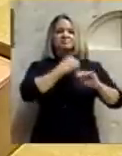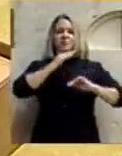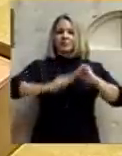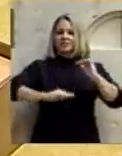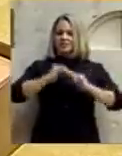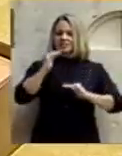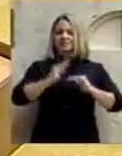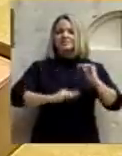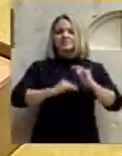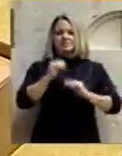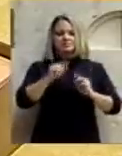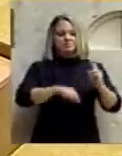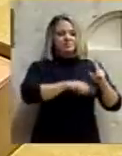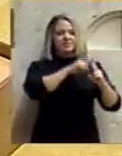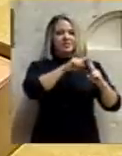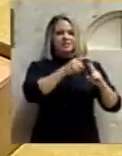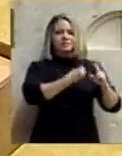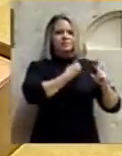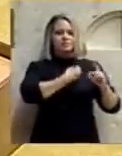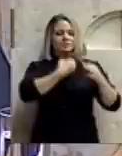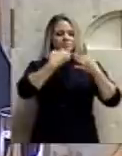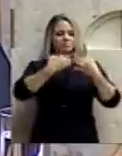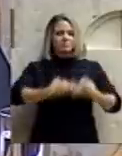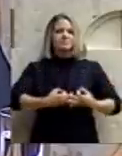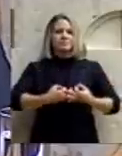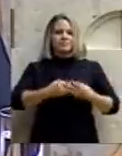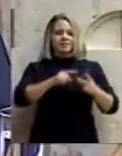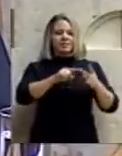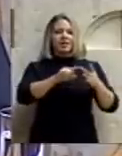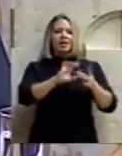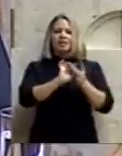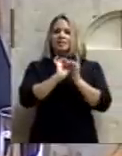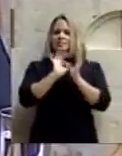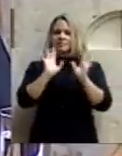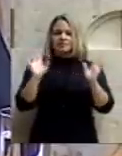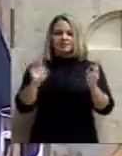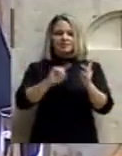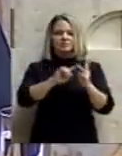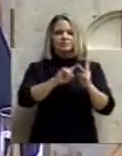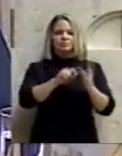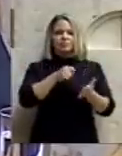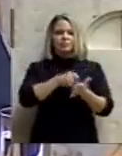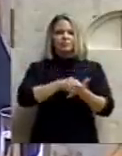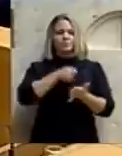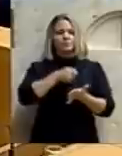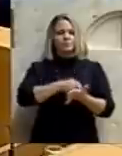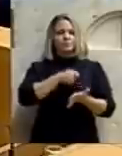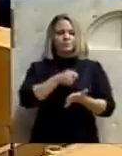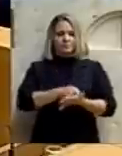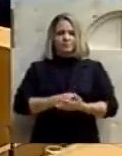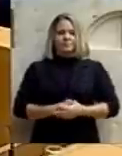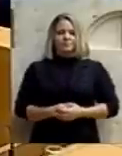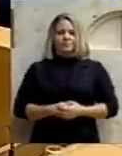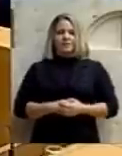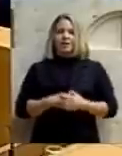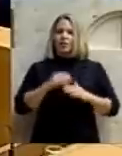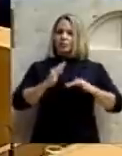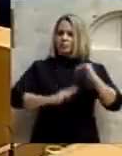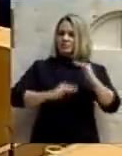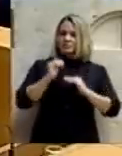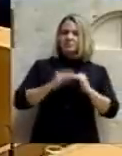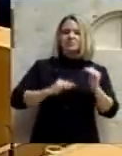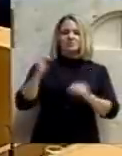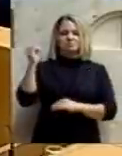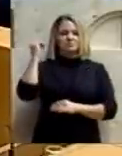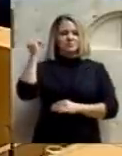essenciais: integridade, independência e firmeza. Qualidades